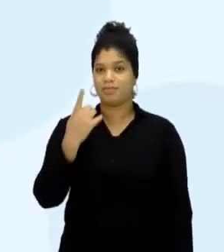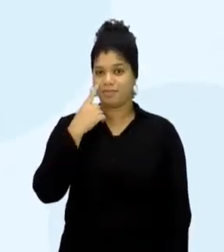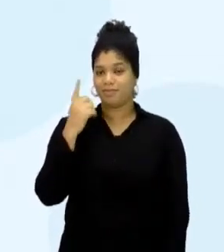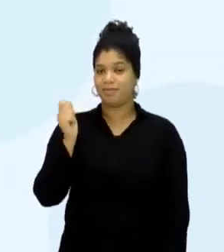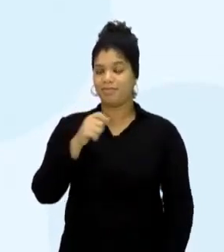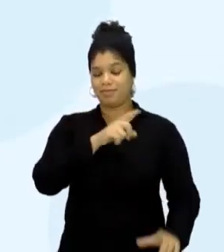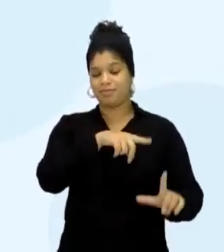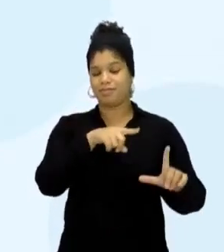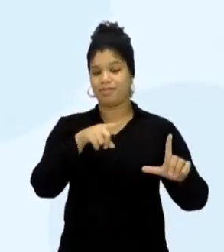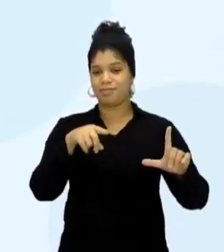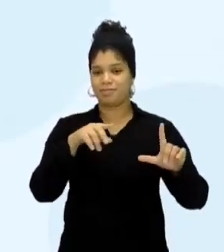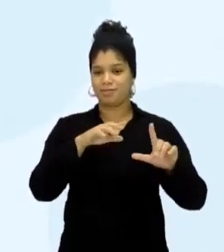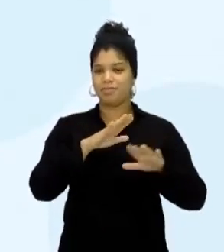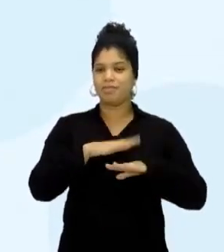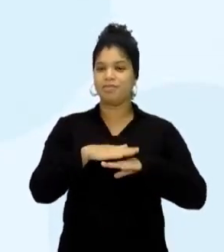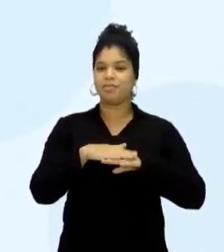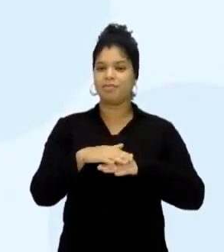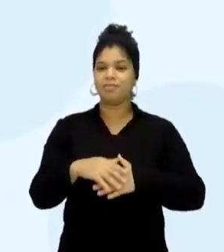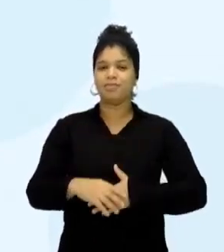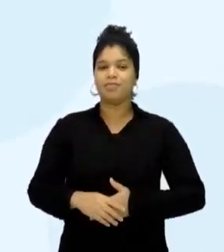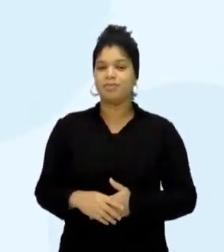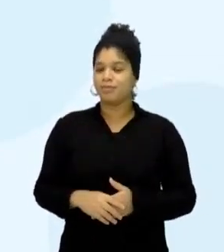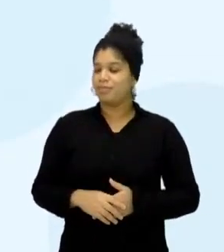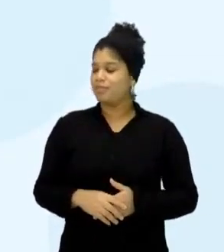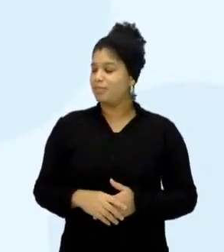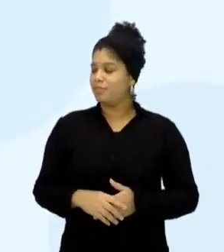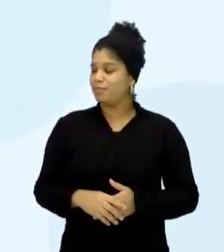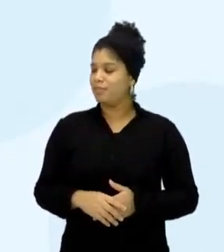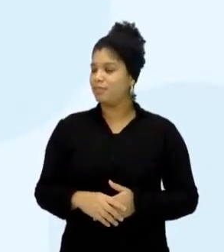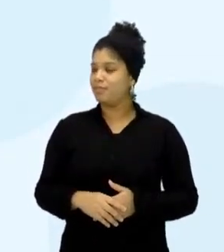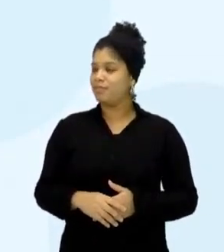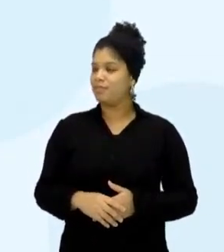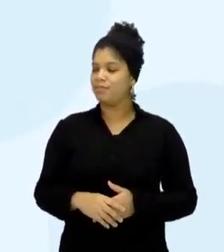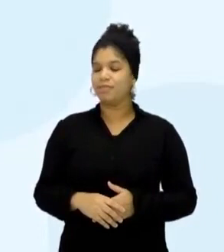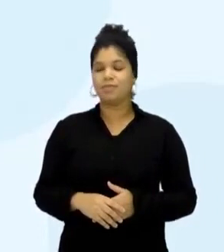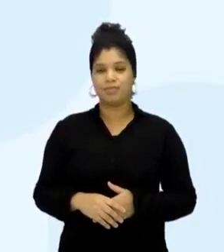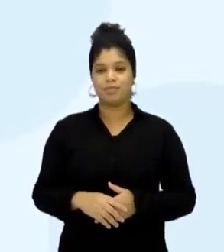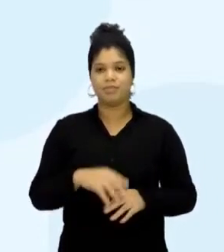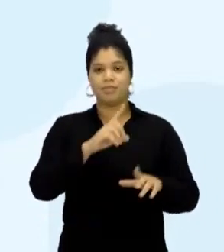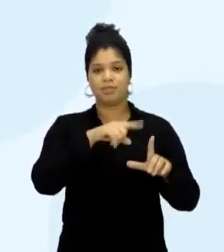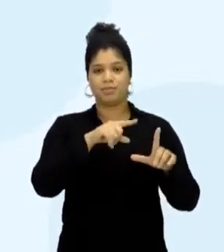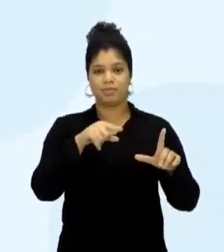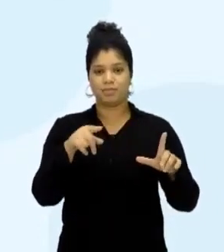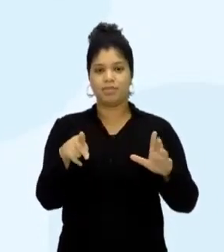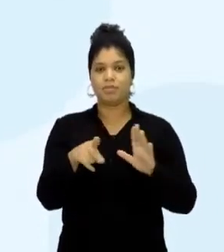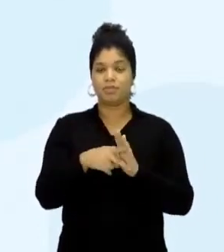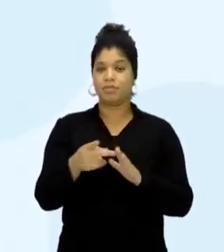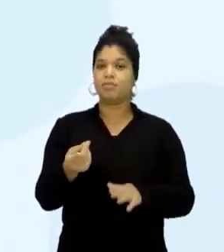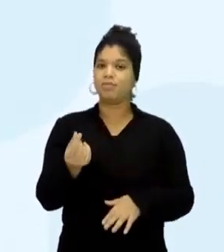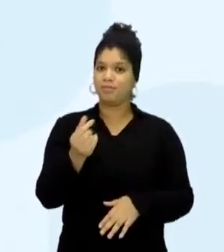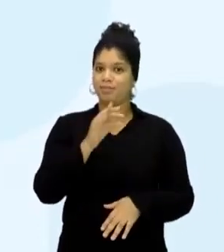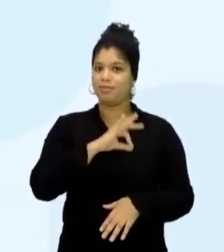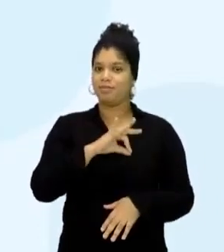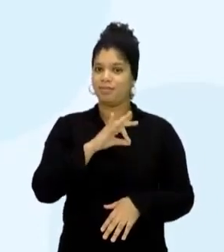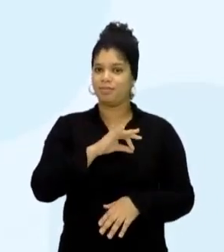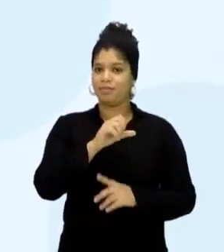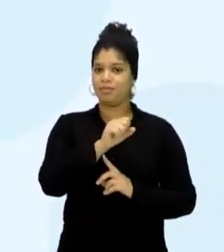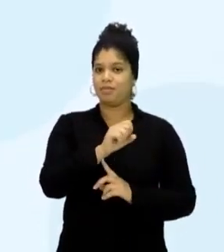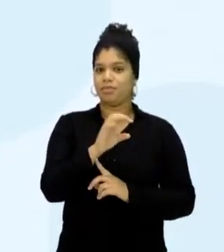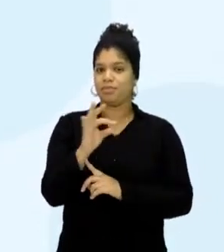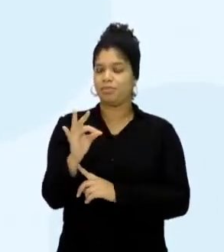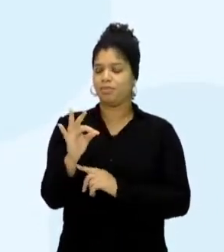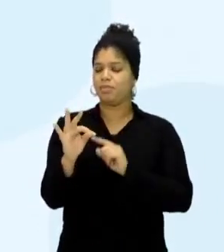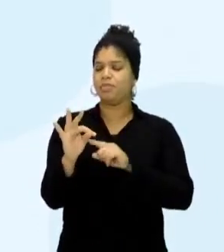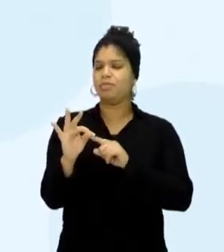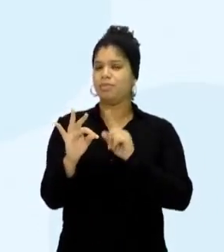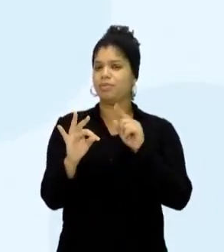um gráfico, né? Então, vamos ler. Esboce o gráfico da função salário, S de T, sabendo que T é o tempo